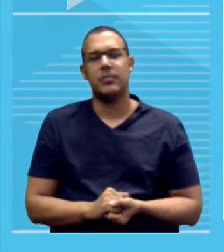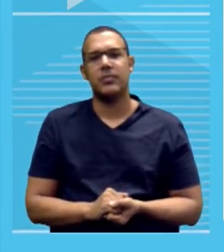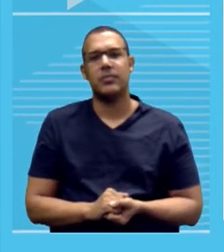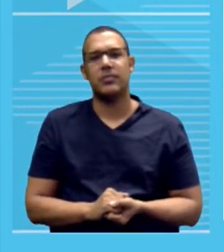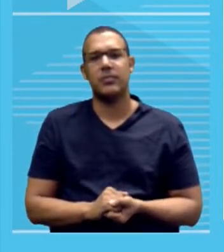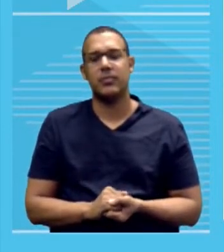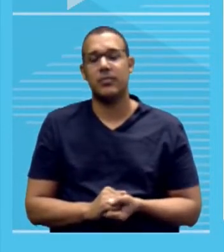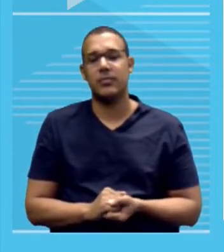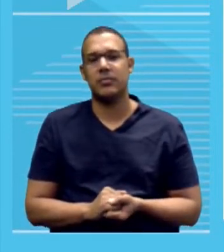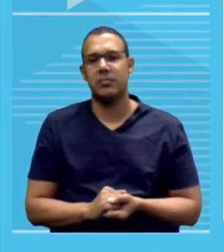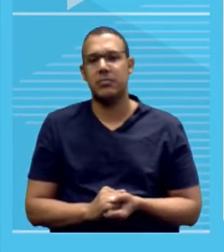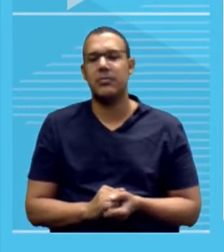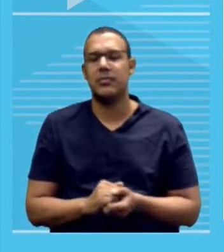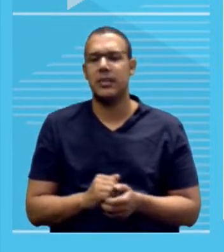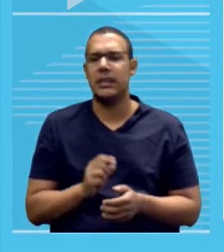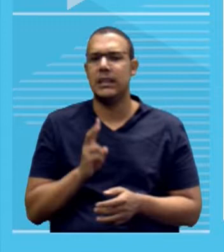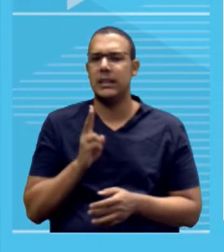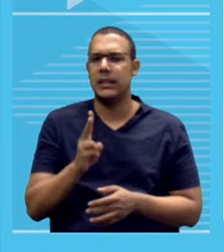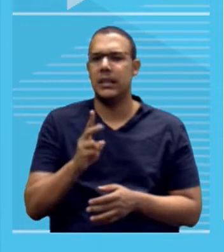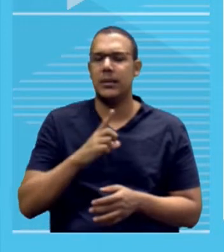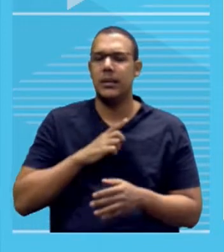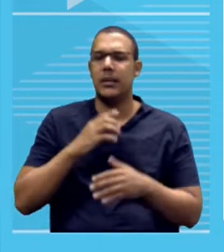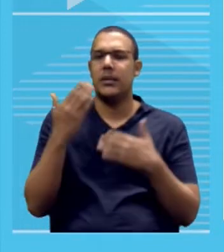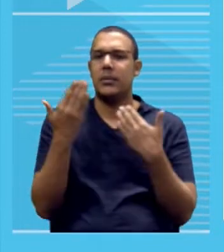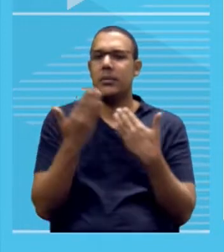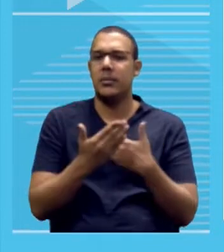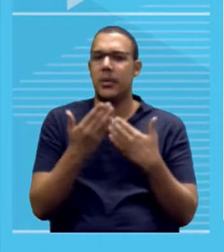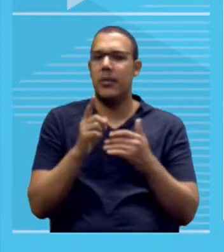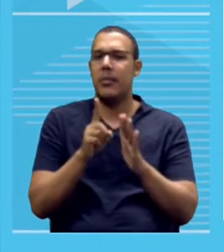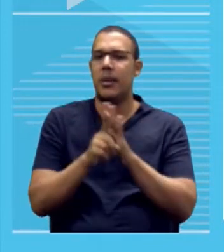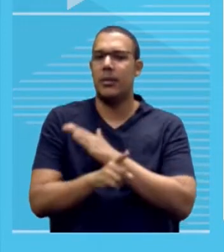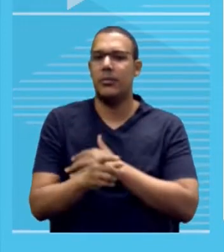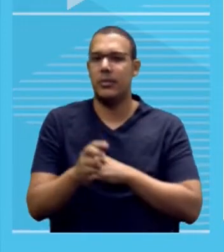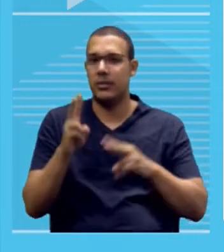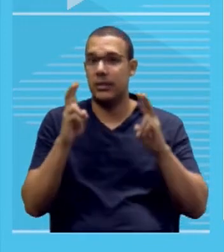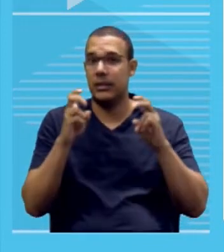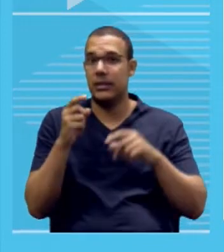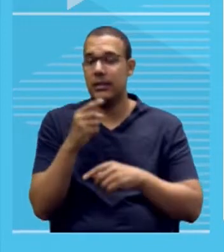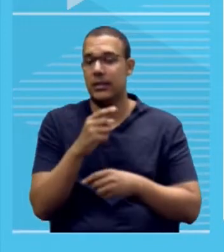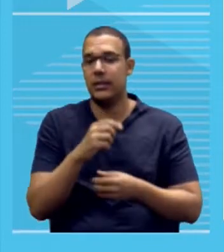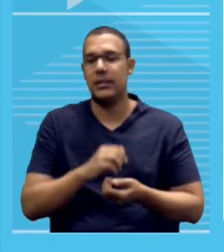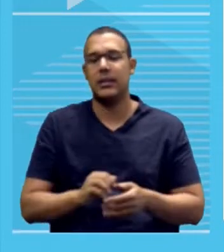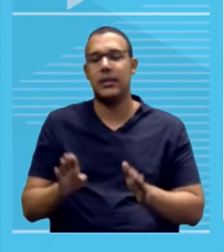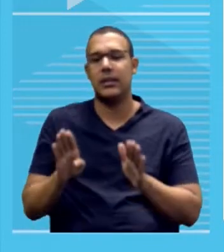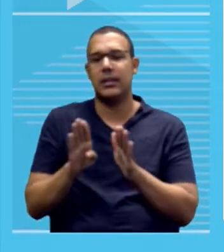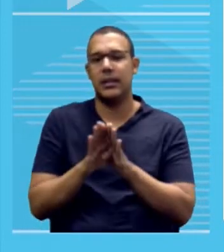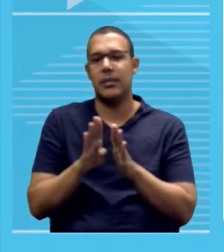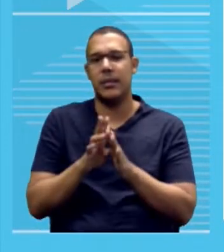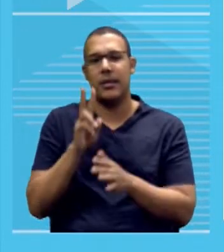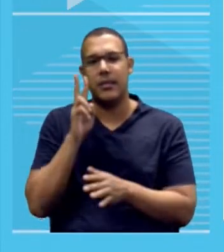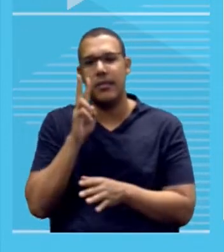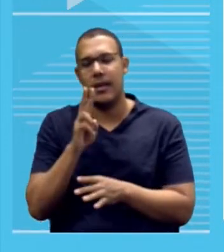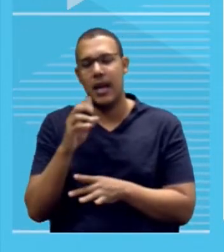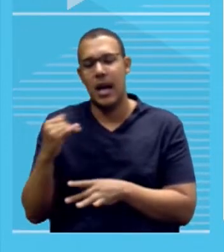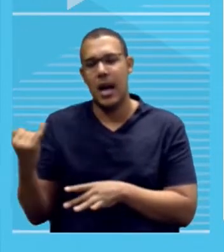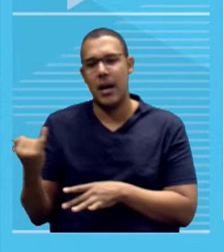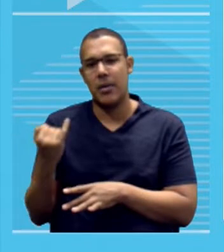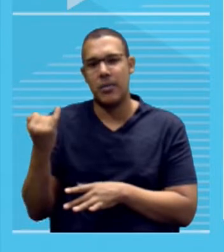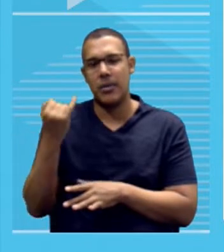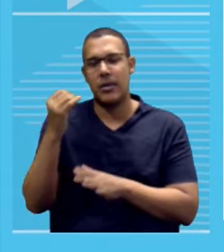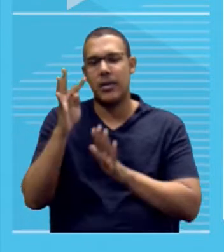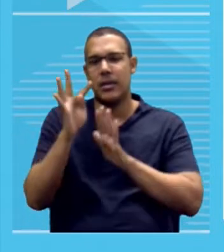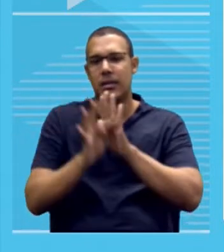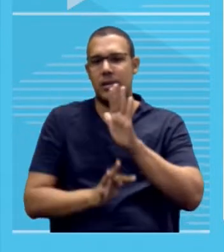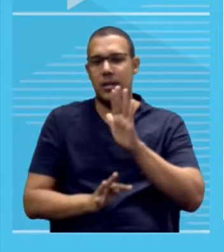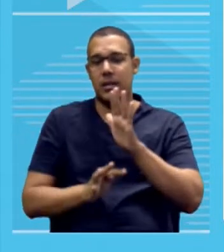questão certa viu gente questões certas e é claro a observar sempre a importância desse texto no